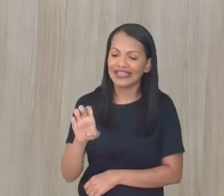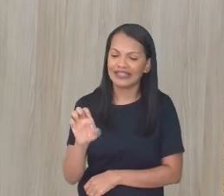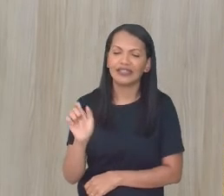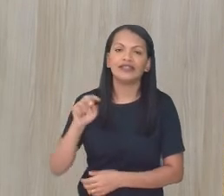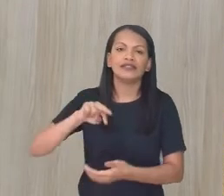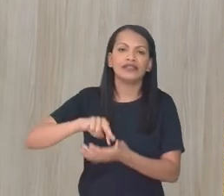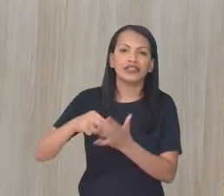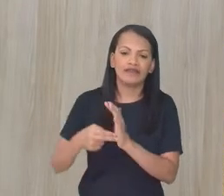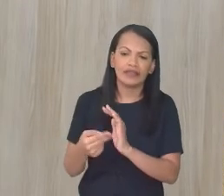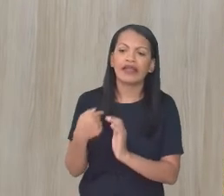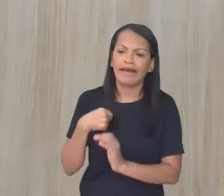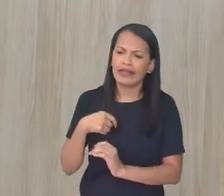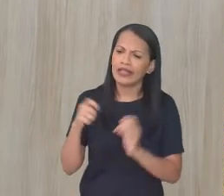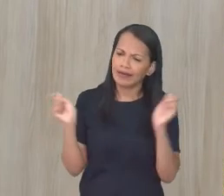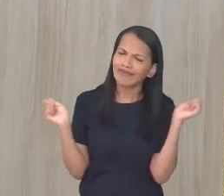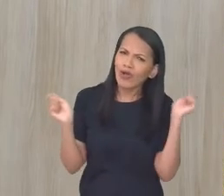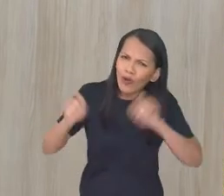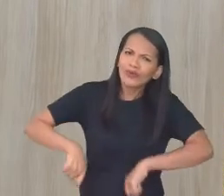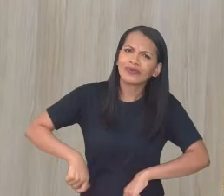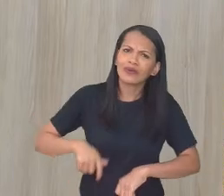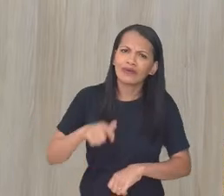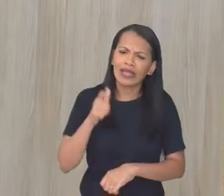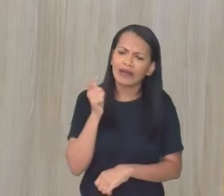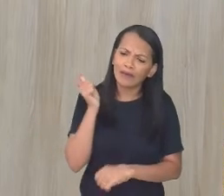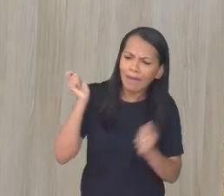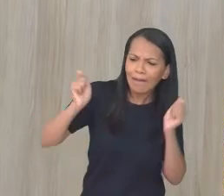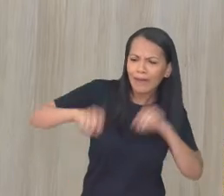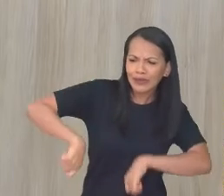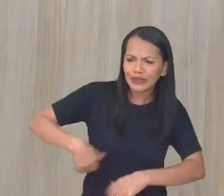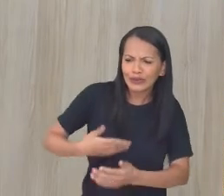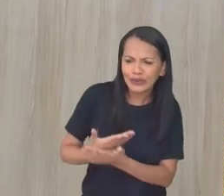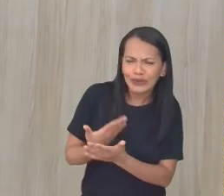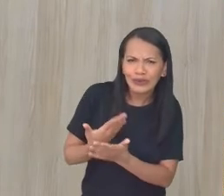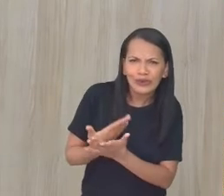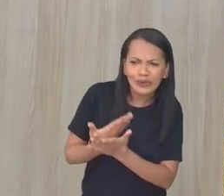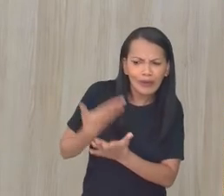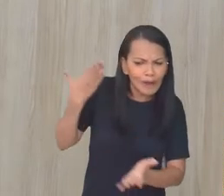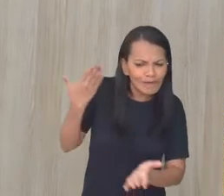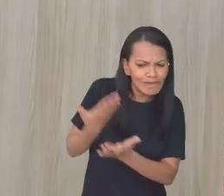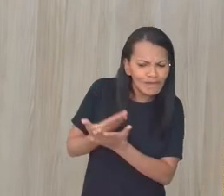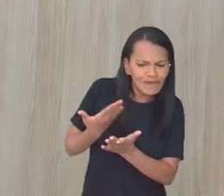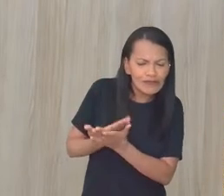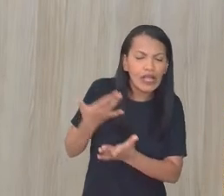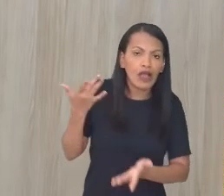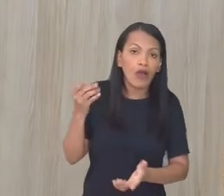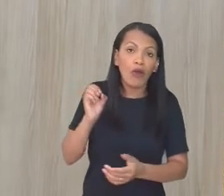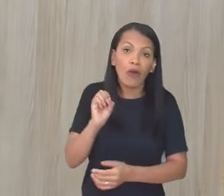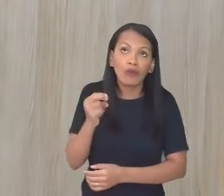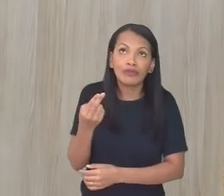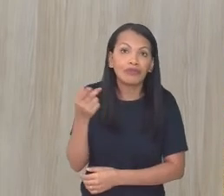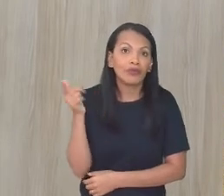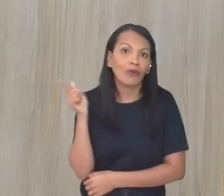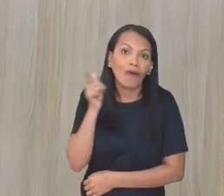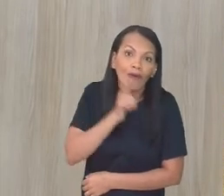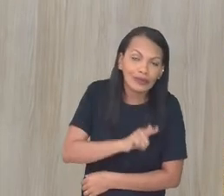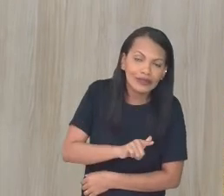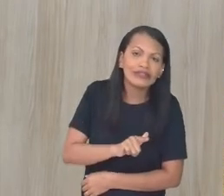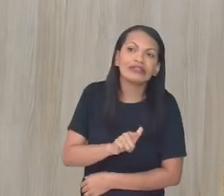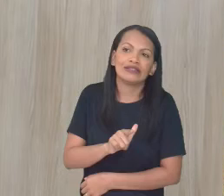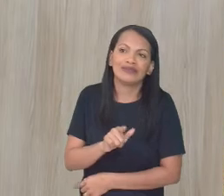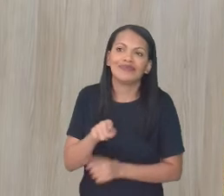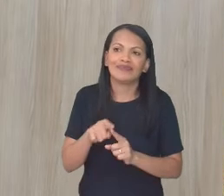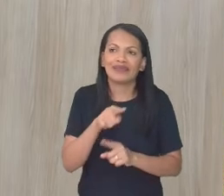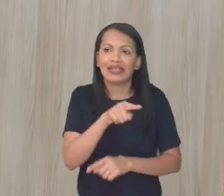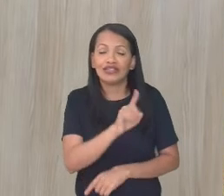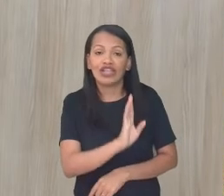frase, né? Nós temos aí, no entanto, hoje não pode mais. Então, pôde, passado,